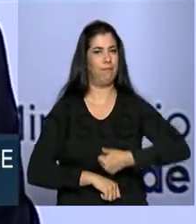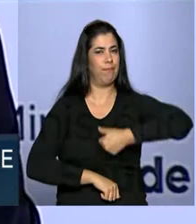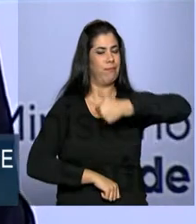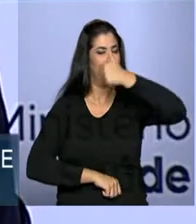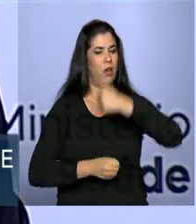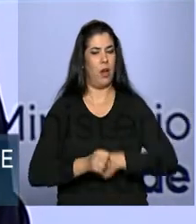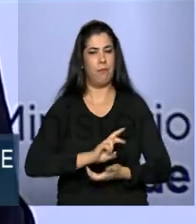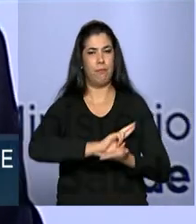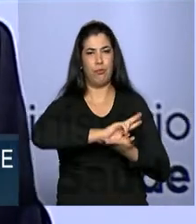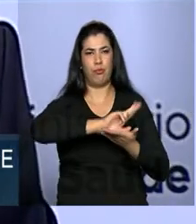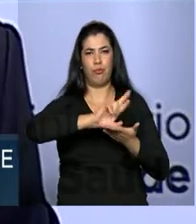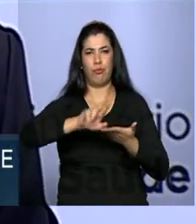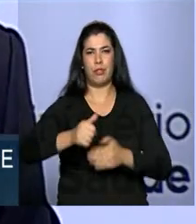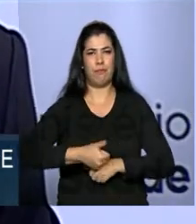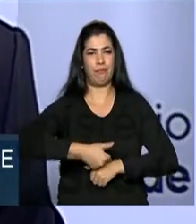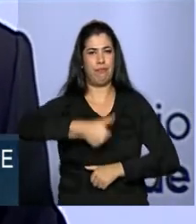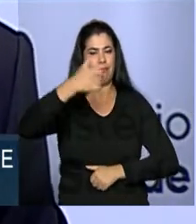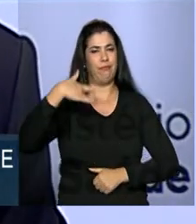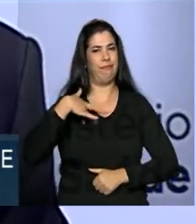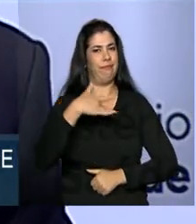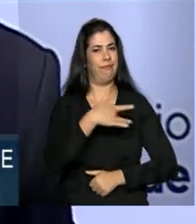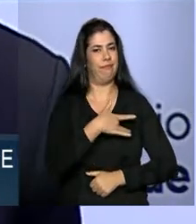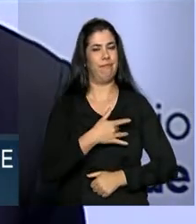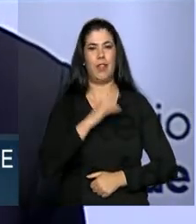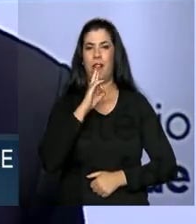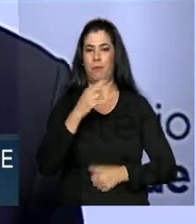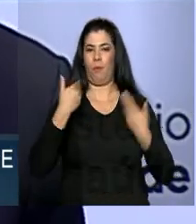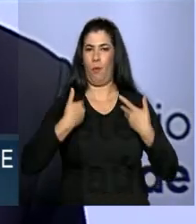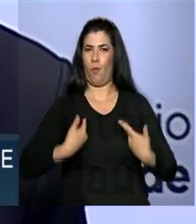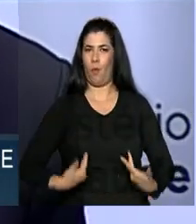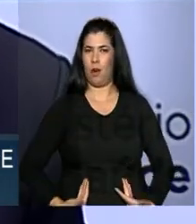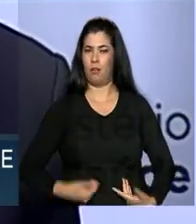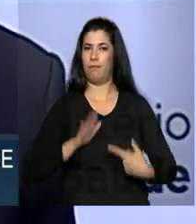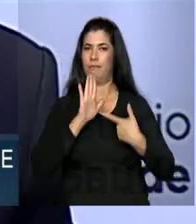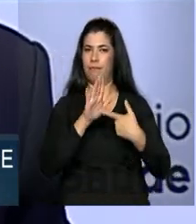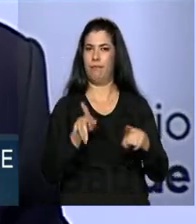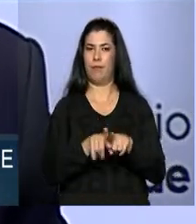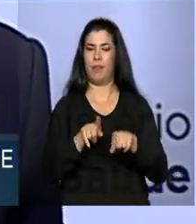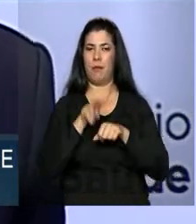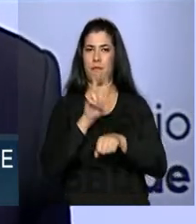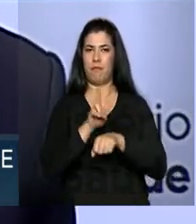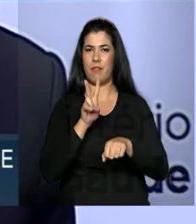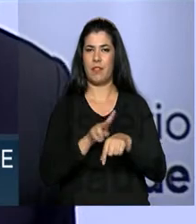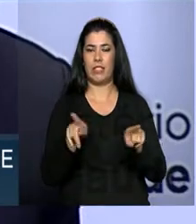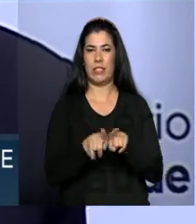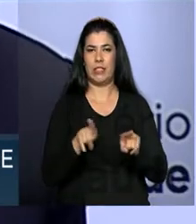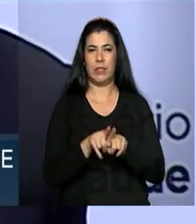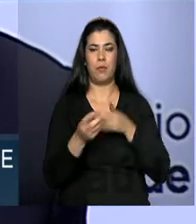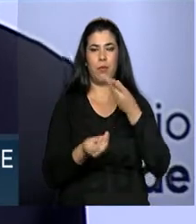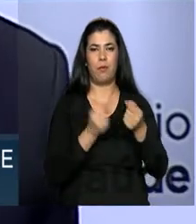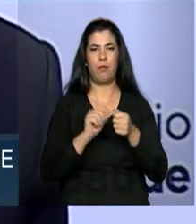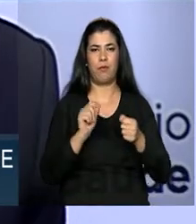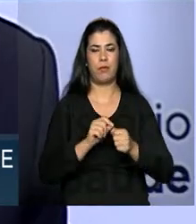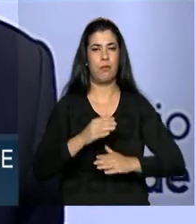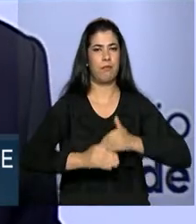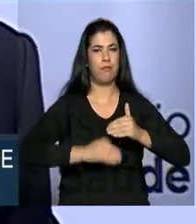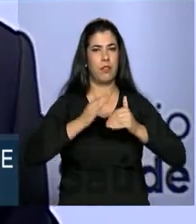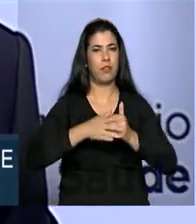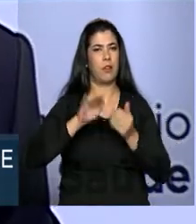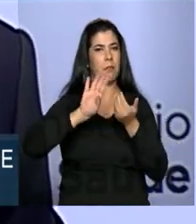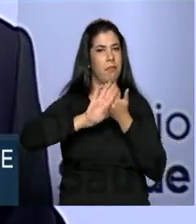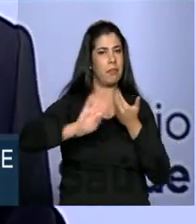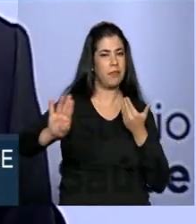são imediatos. A resposta é muito concreta na prevenção, no desfecho da evolução de